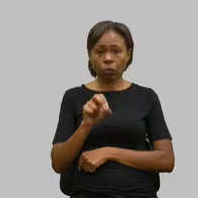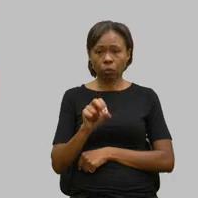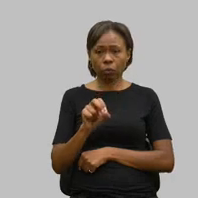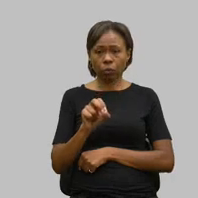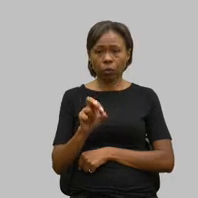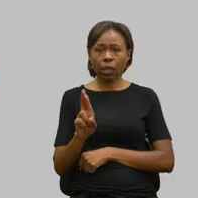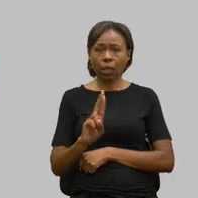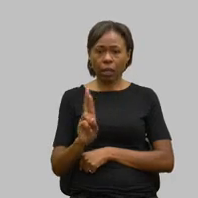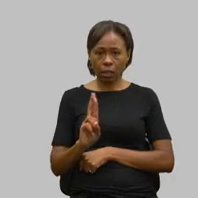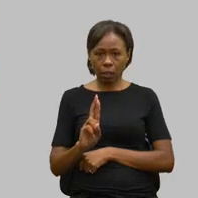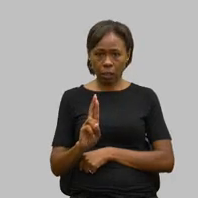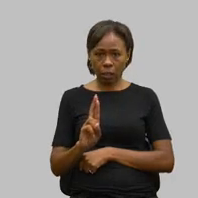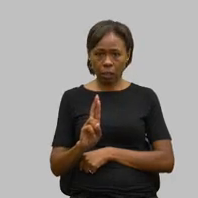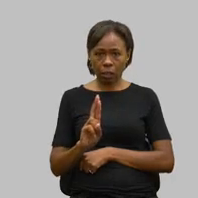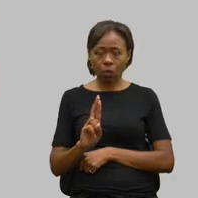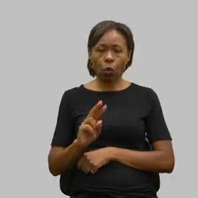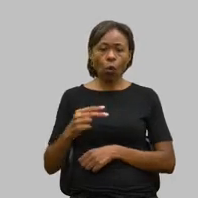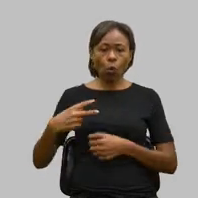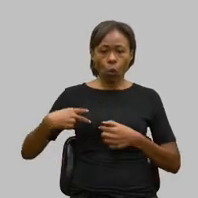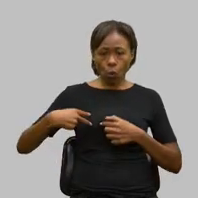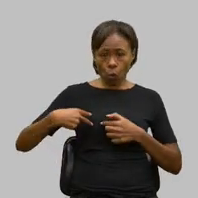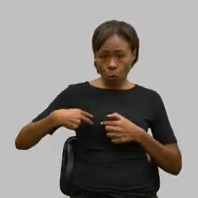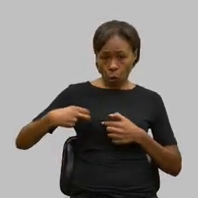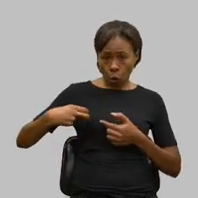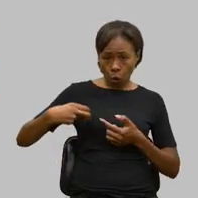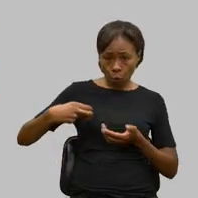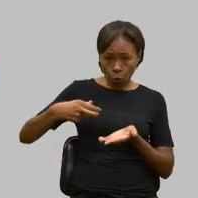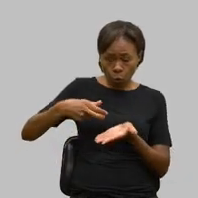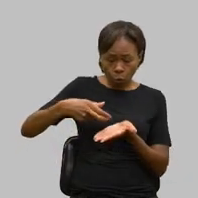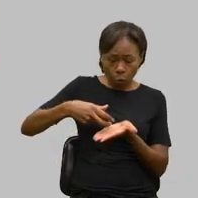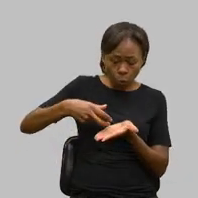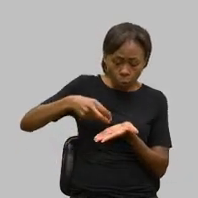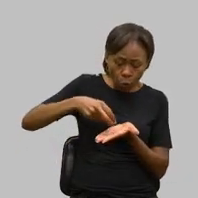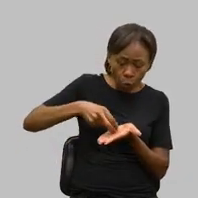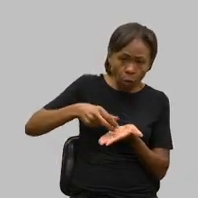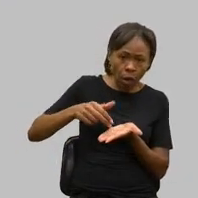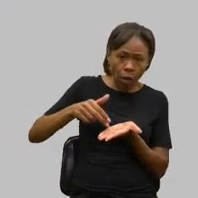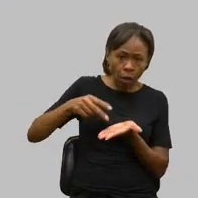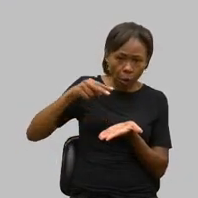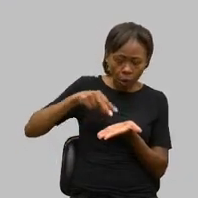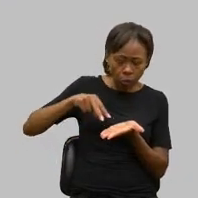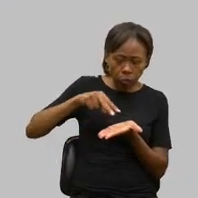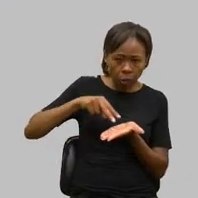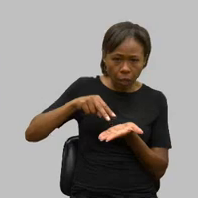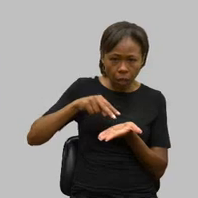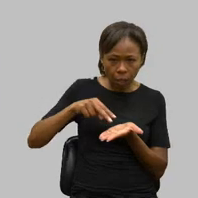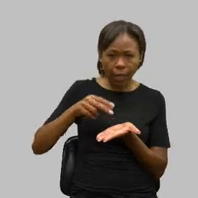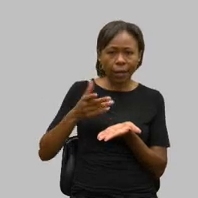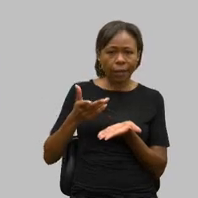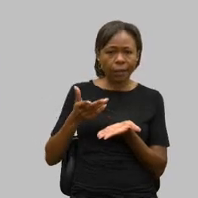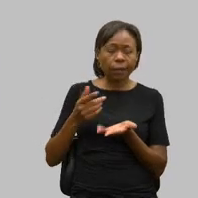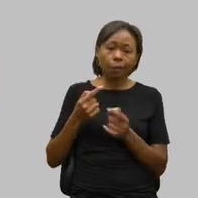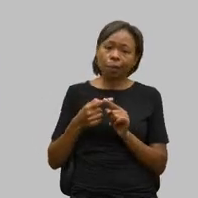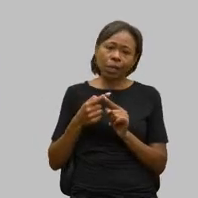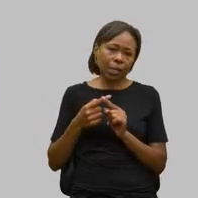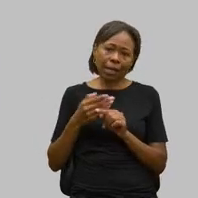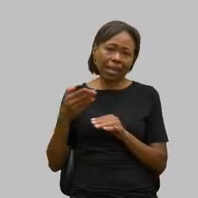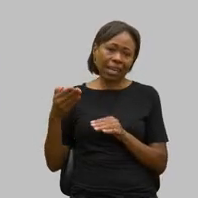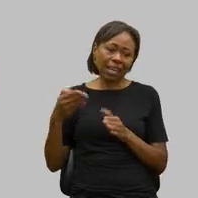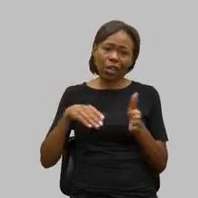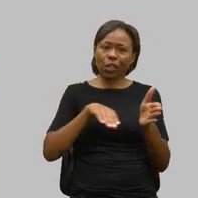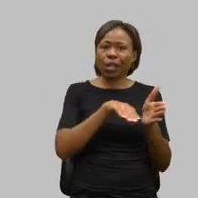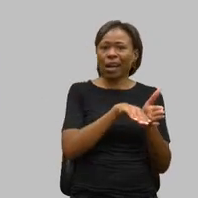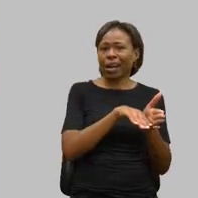o amnótomo patológico e já fazer a imunohistoquímica logo, porque não adianta chegar lá no médico, ele vai querer a